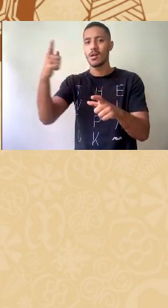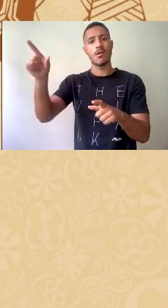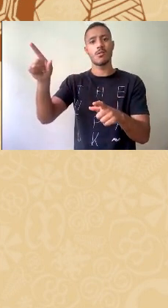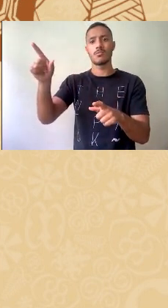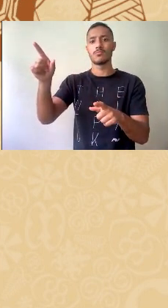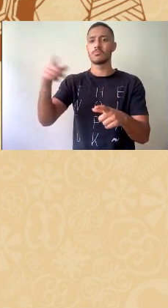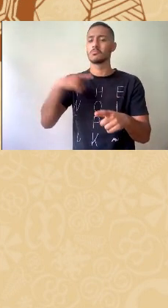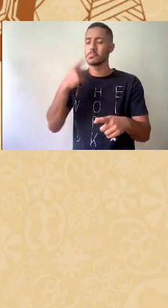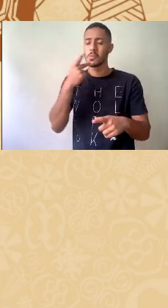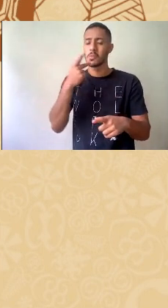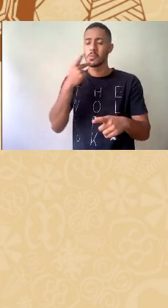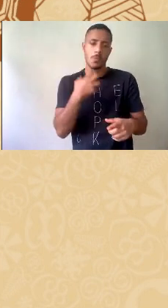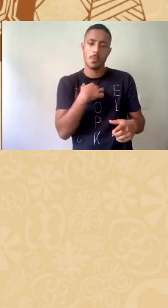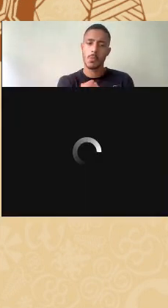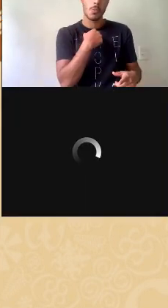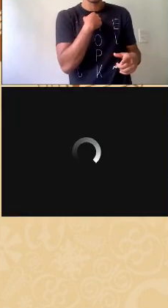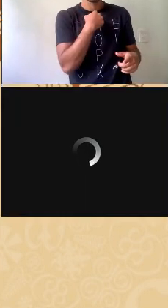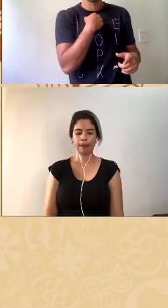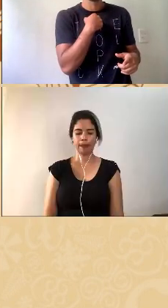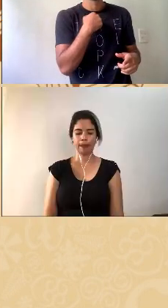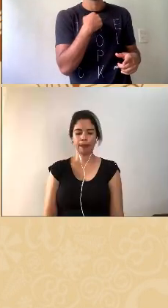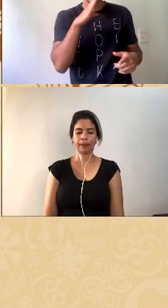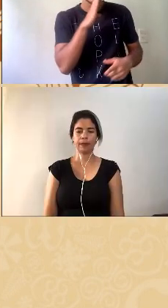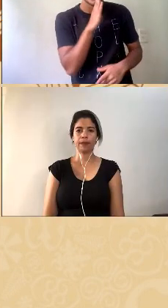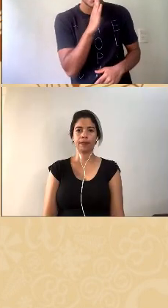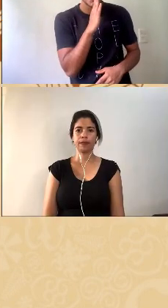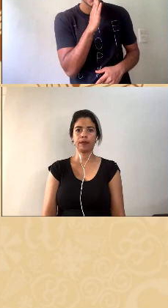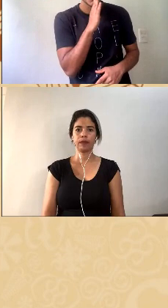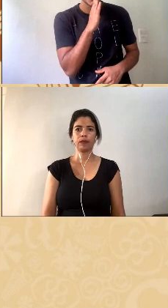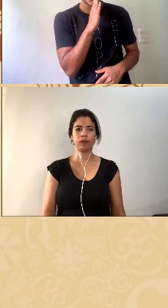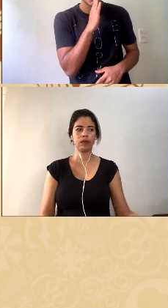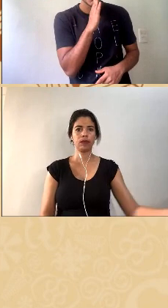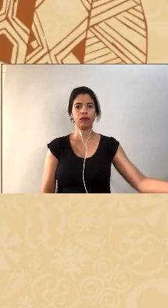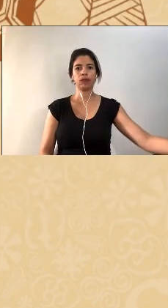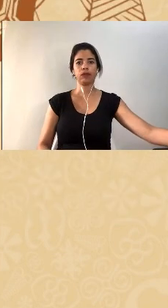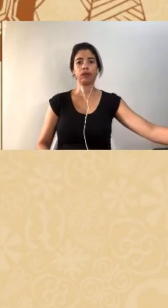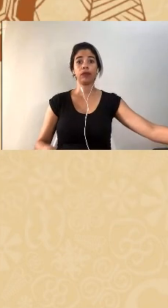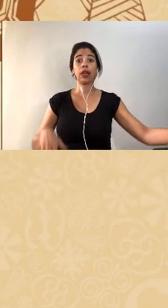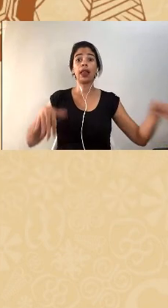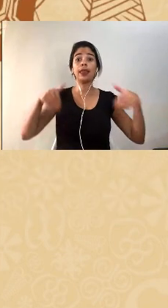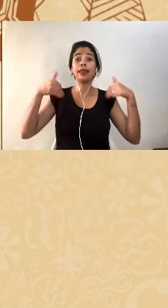no meu lugar, né? Me silenciando. Ora,